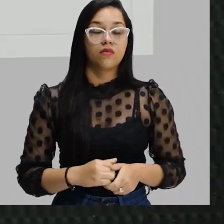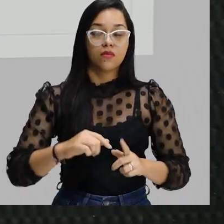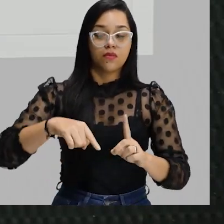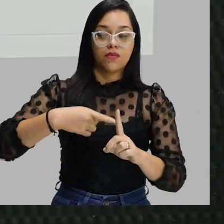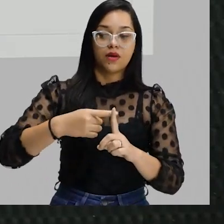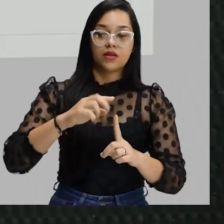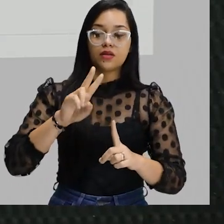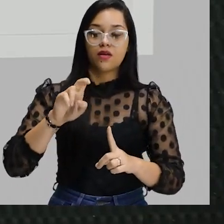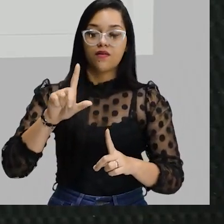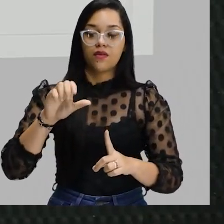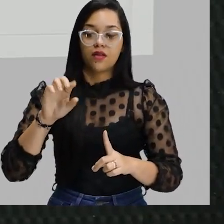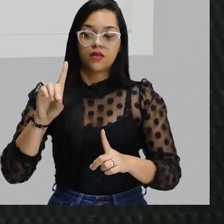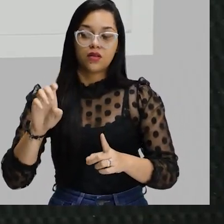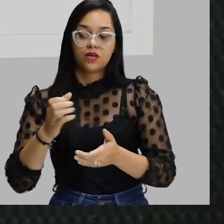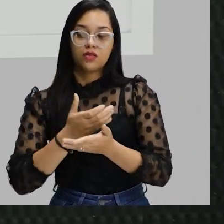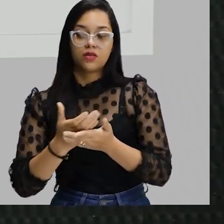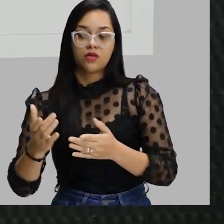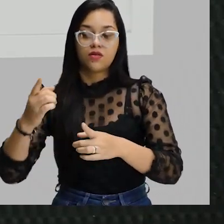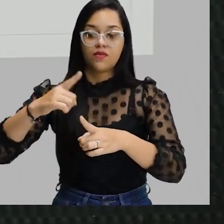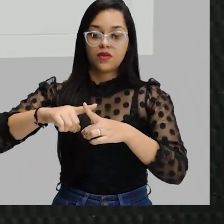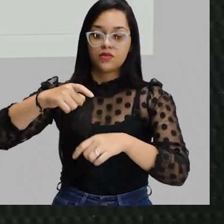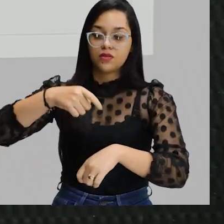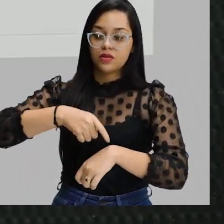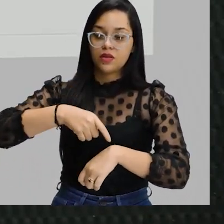mais a velocidade inicial vezes o tempo,